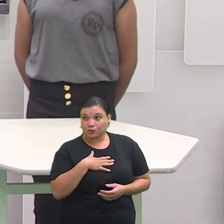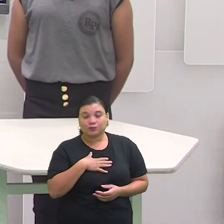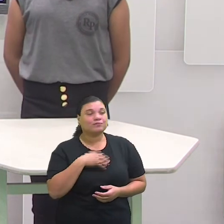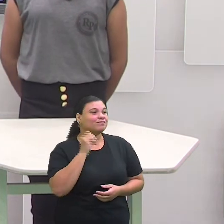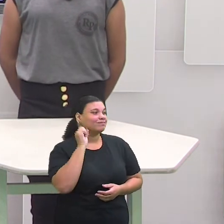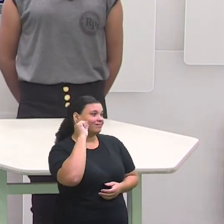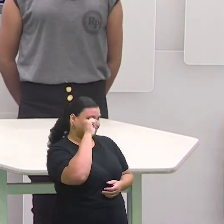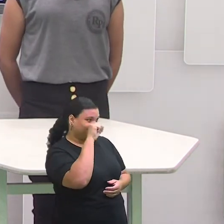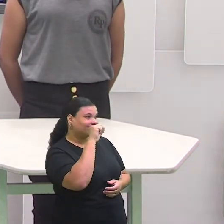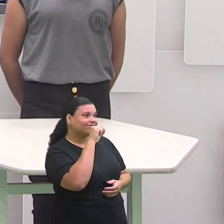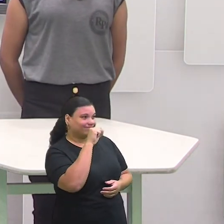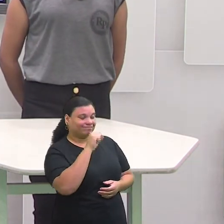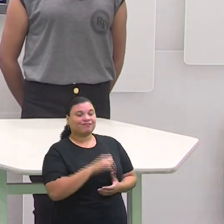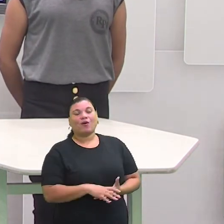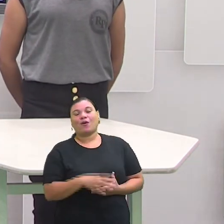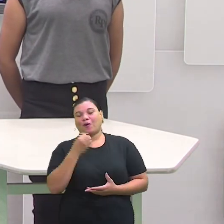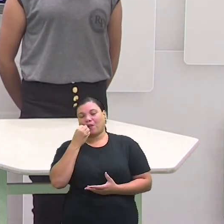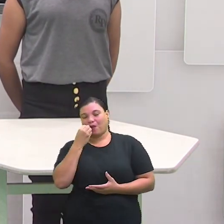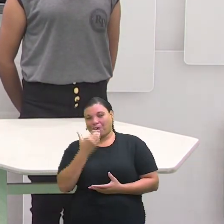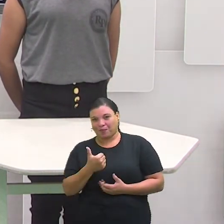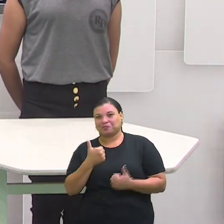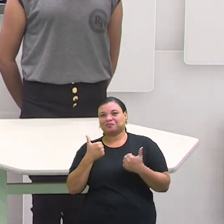Gostei. Que bom!